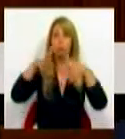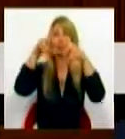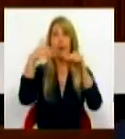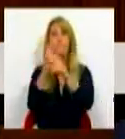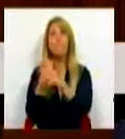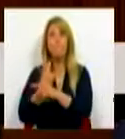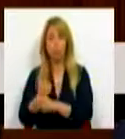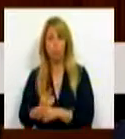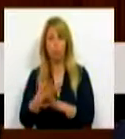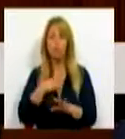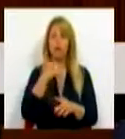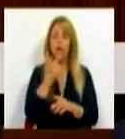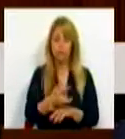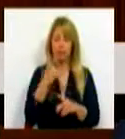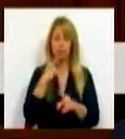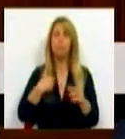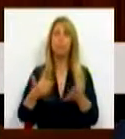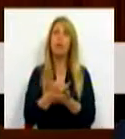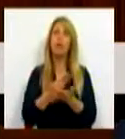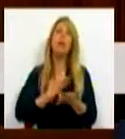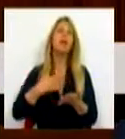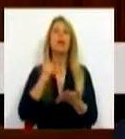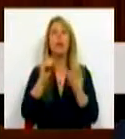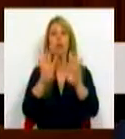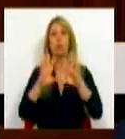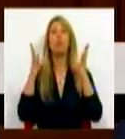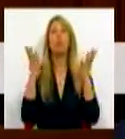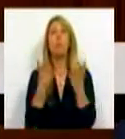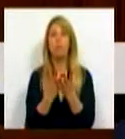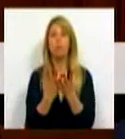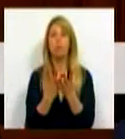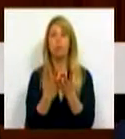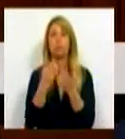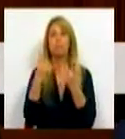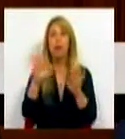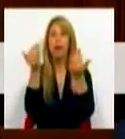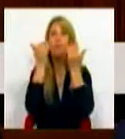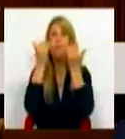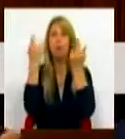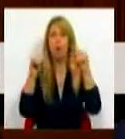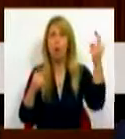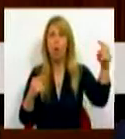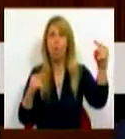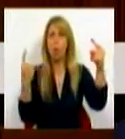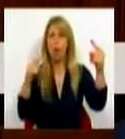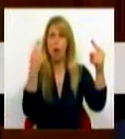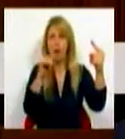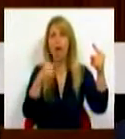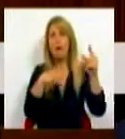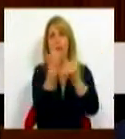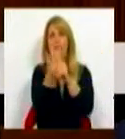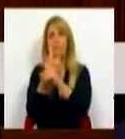do ponto de vista dos dados globais, as fontes de informação, portanto, não havia uma única fonte de informação, eram várias